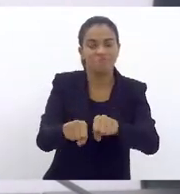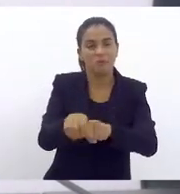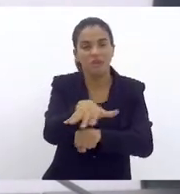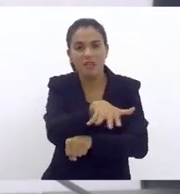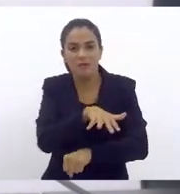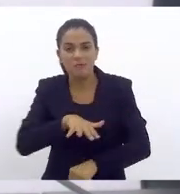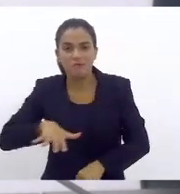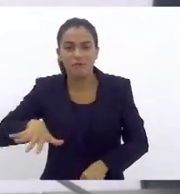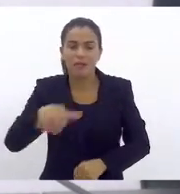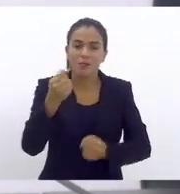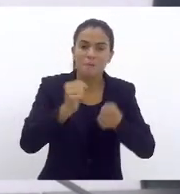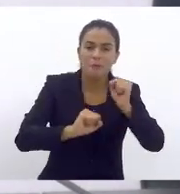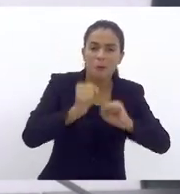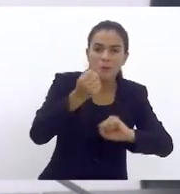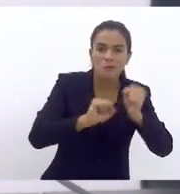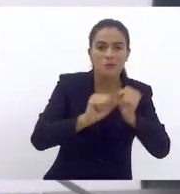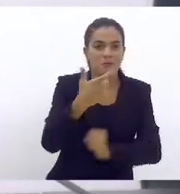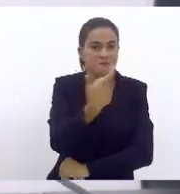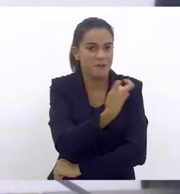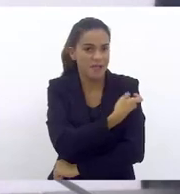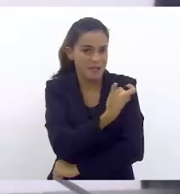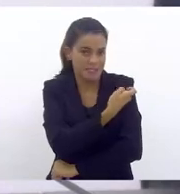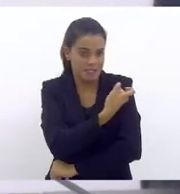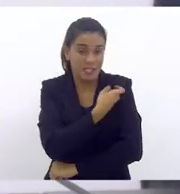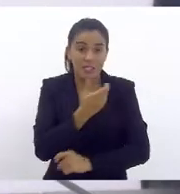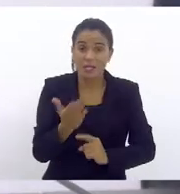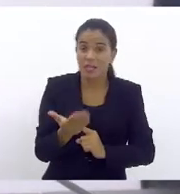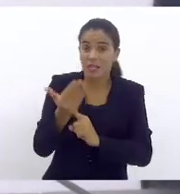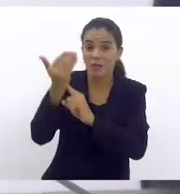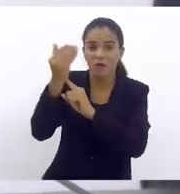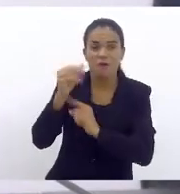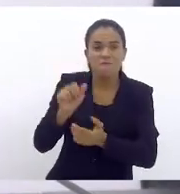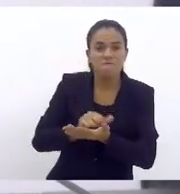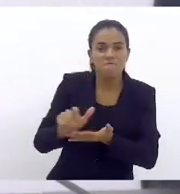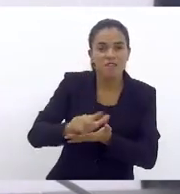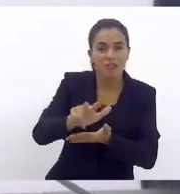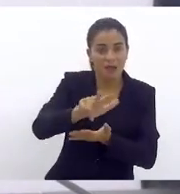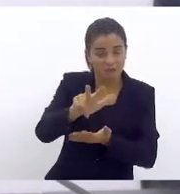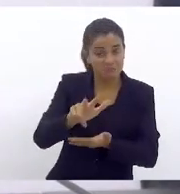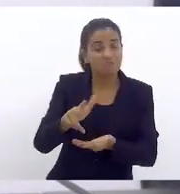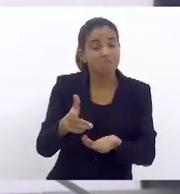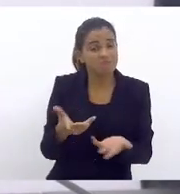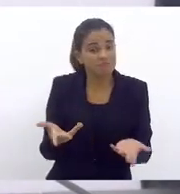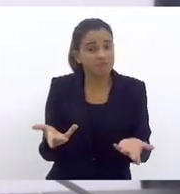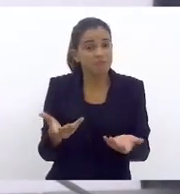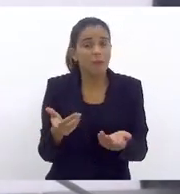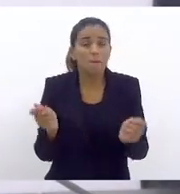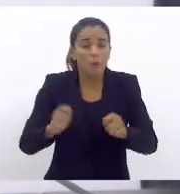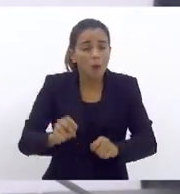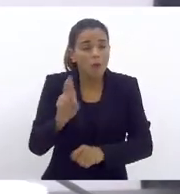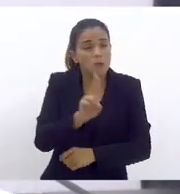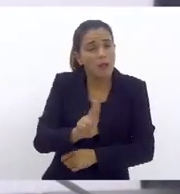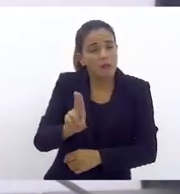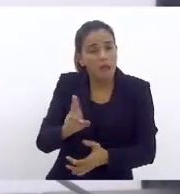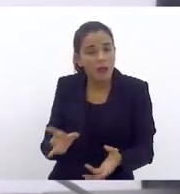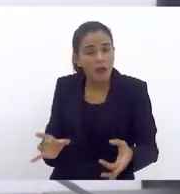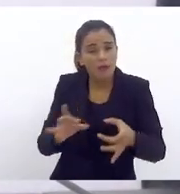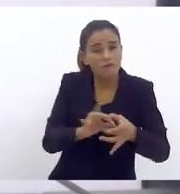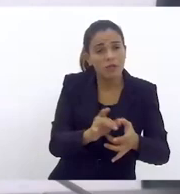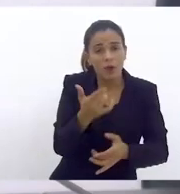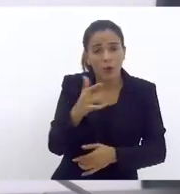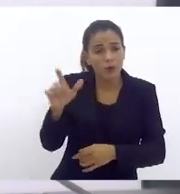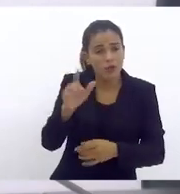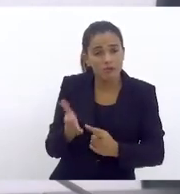de produção de vacinas com tecnologia de Vetor viral que pode ser utilizado acoplado a outras tecnologias